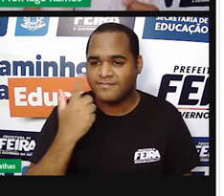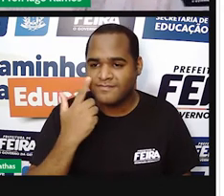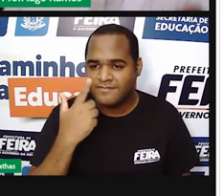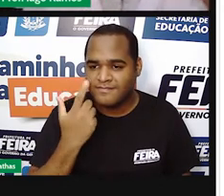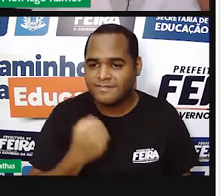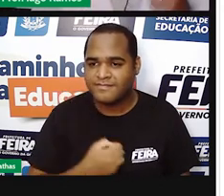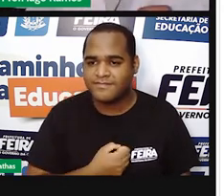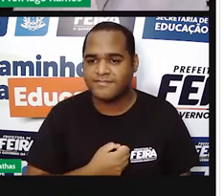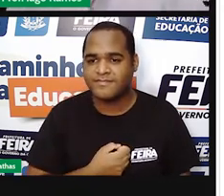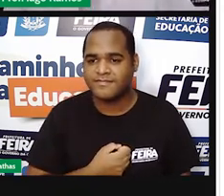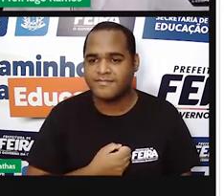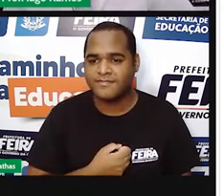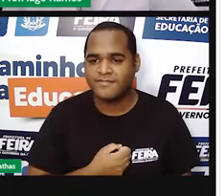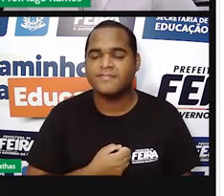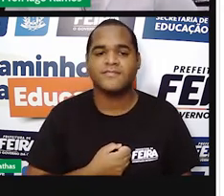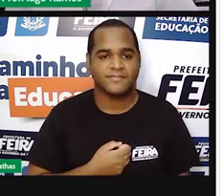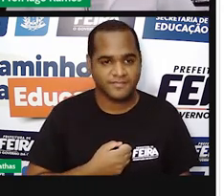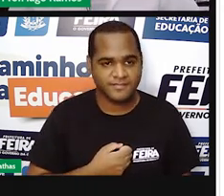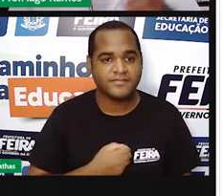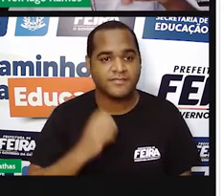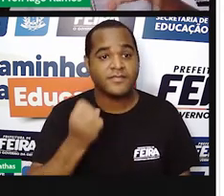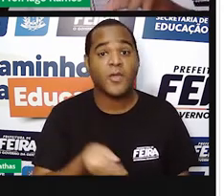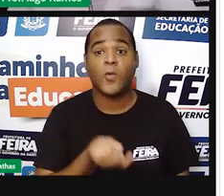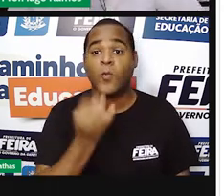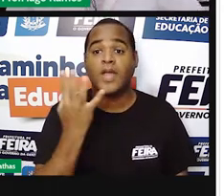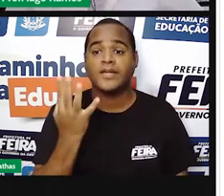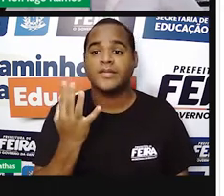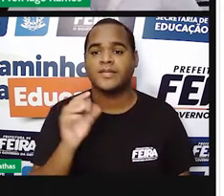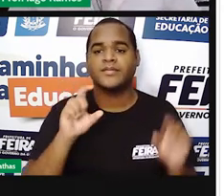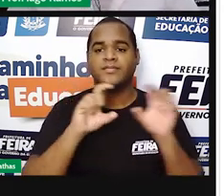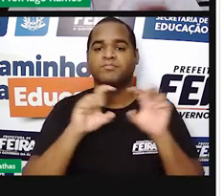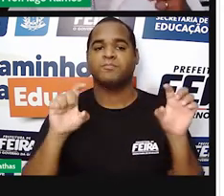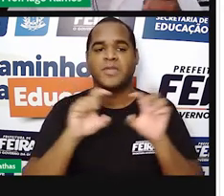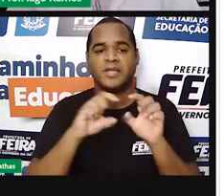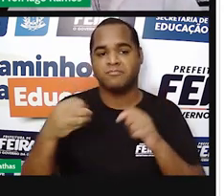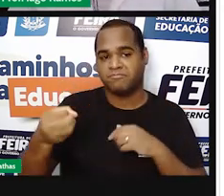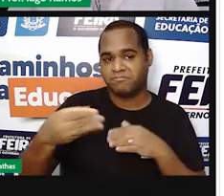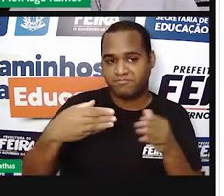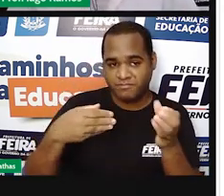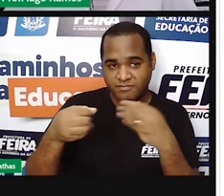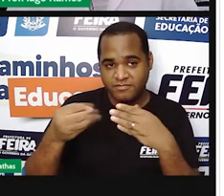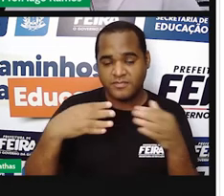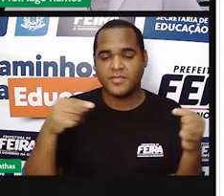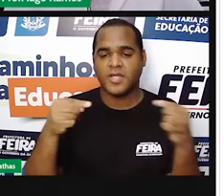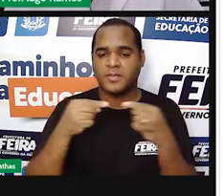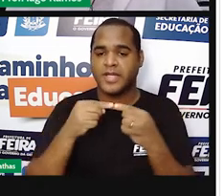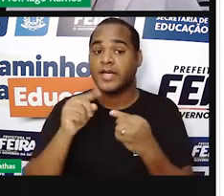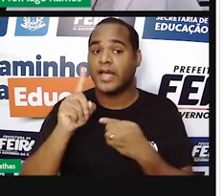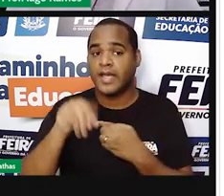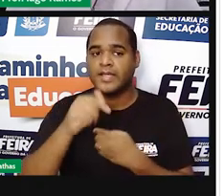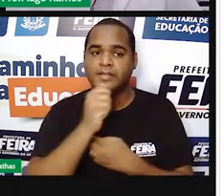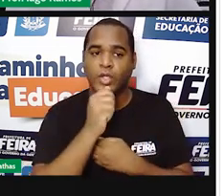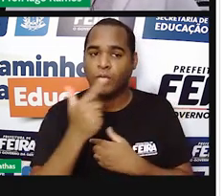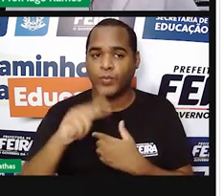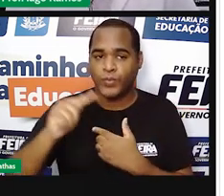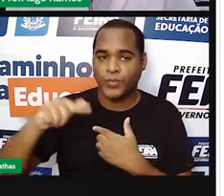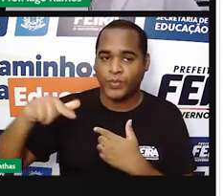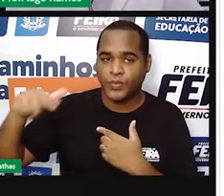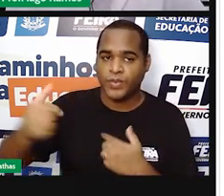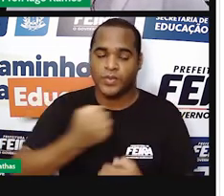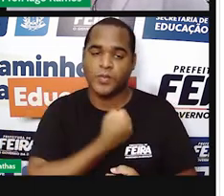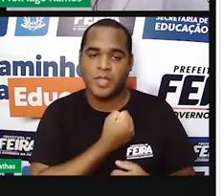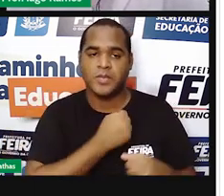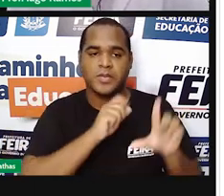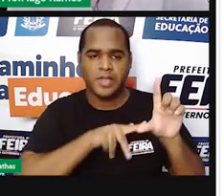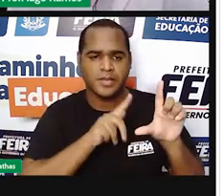só vem comigo e quantas né quantas placas nesse modelo sem que haja